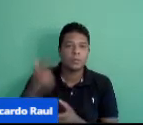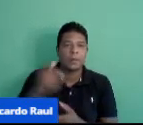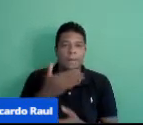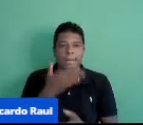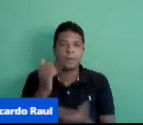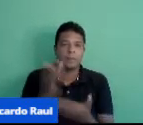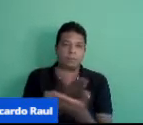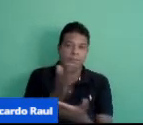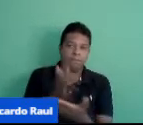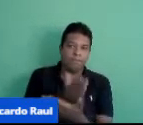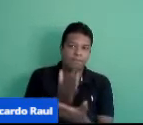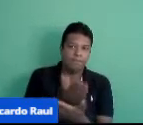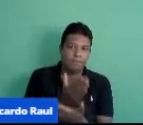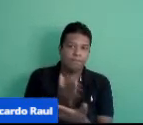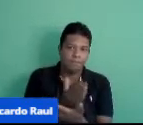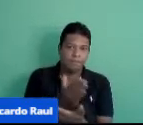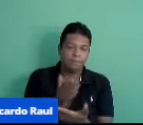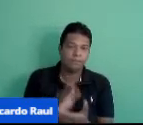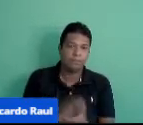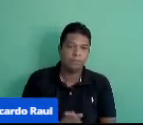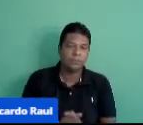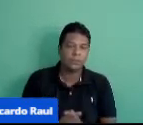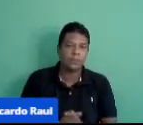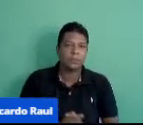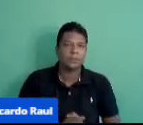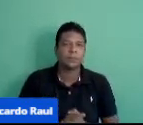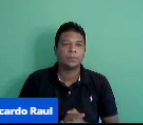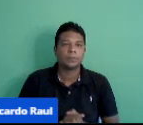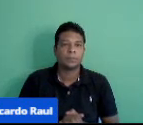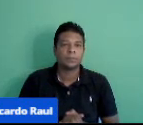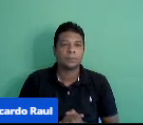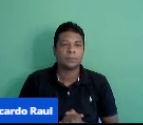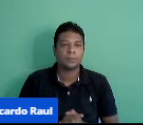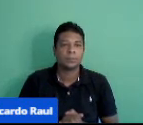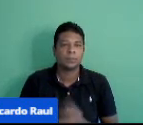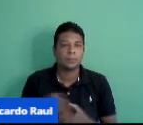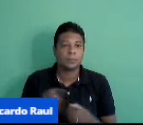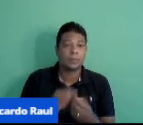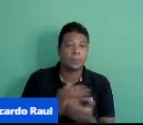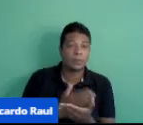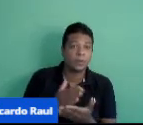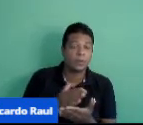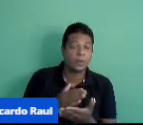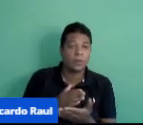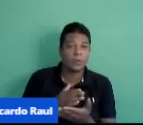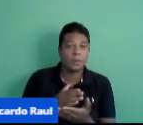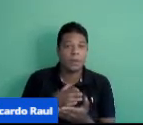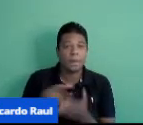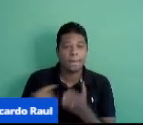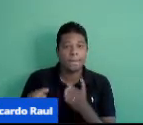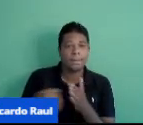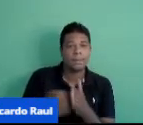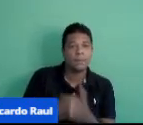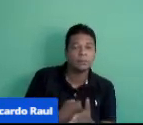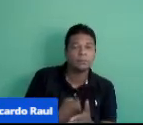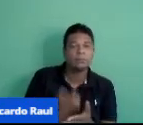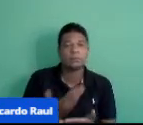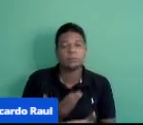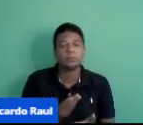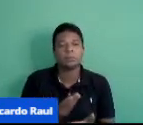Então, basicamente era isso que eu tinha que falar. Agora, voltando ao início da pergunta, que era sobre, né, essa questão